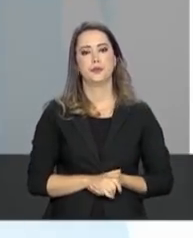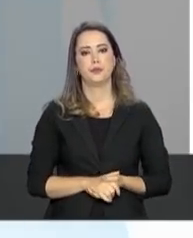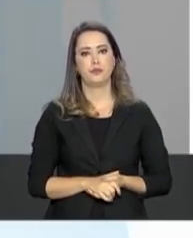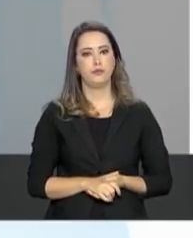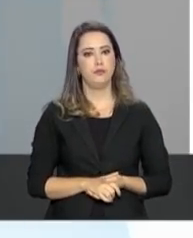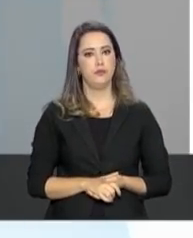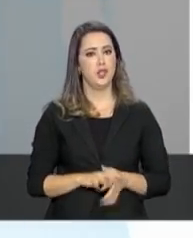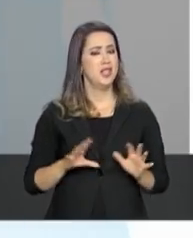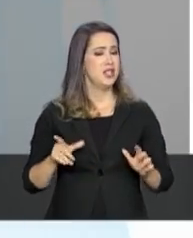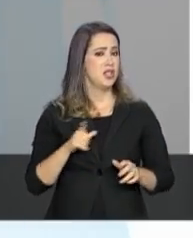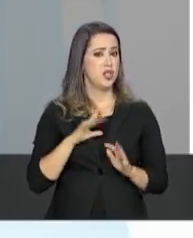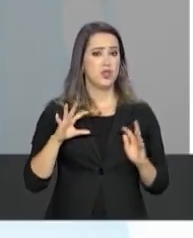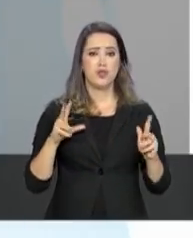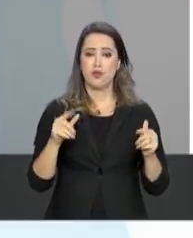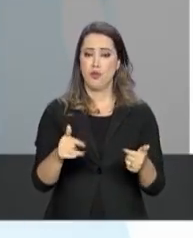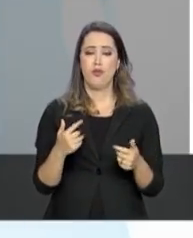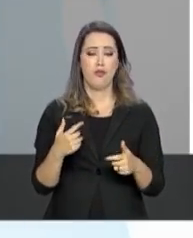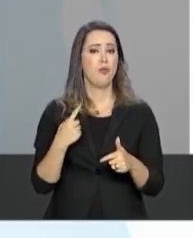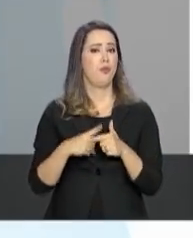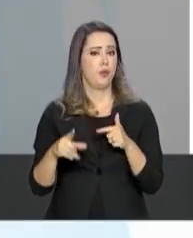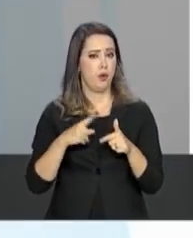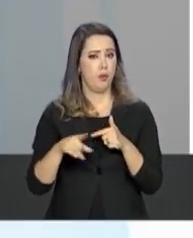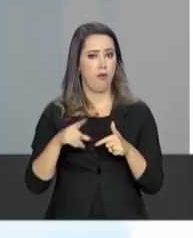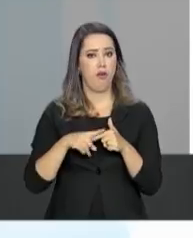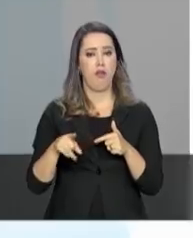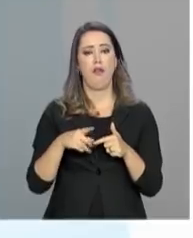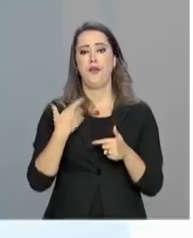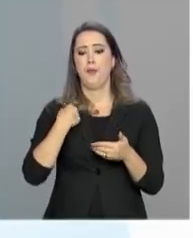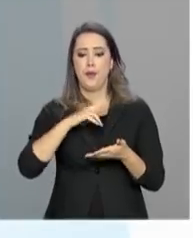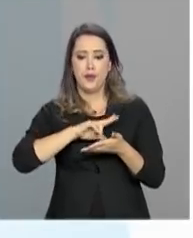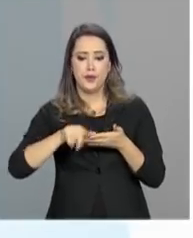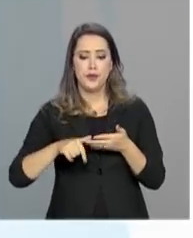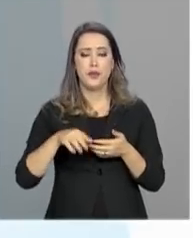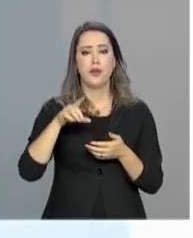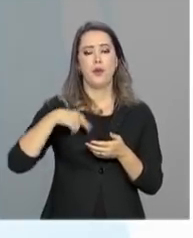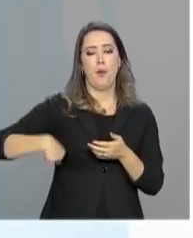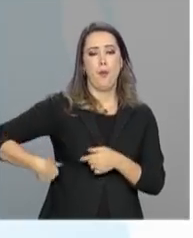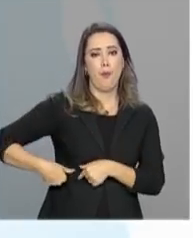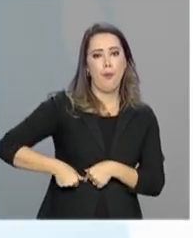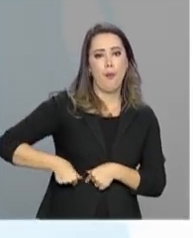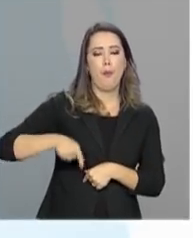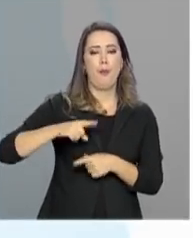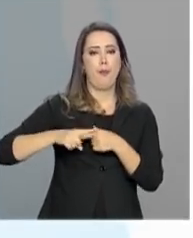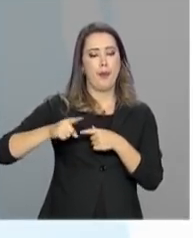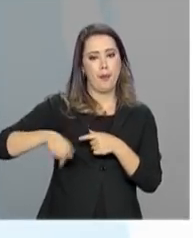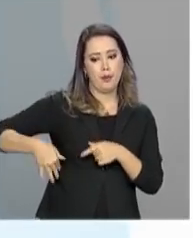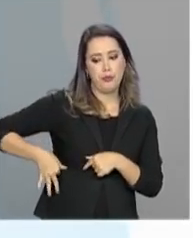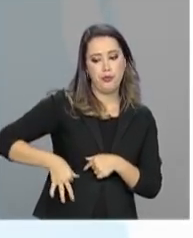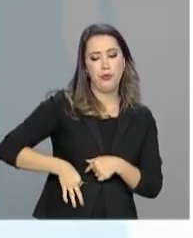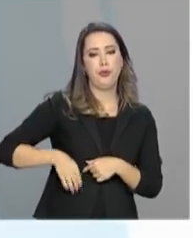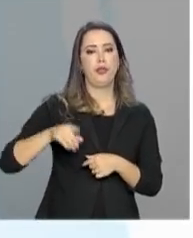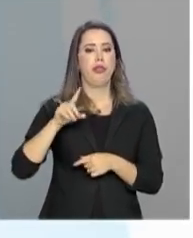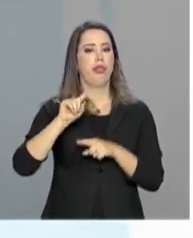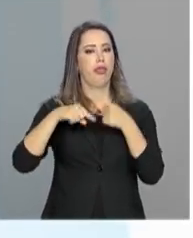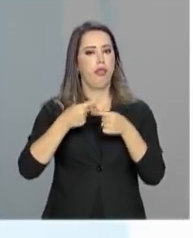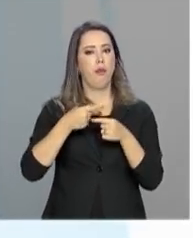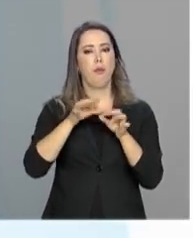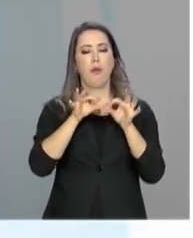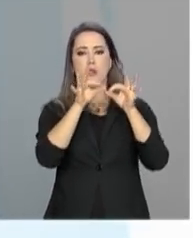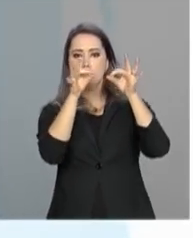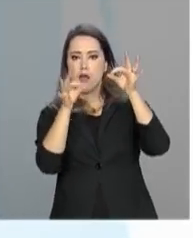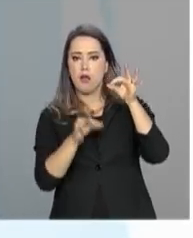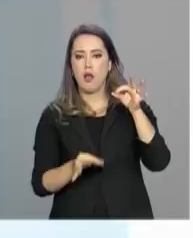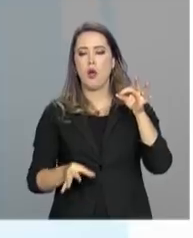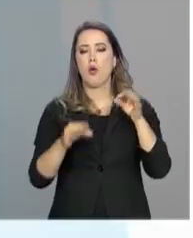toda a atenção dessas gordura corpo então vez catozzi pedra na vesícula hérnia de disco dos anos de